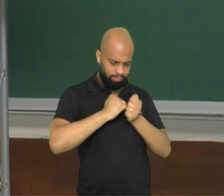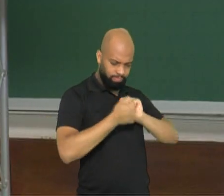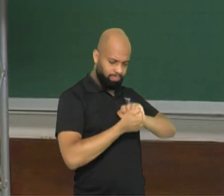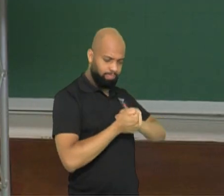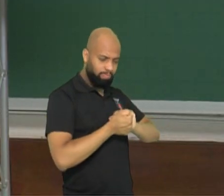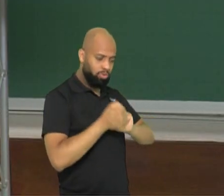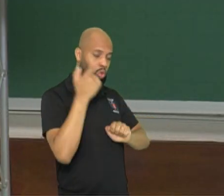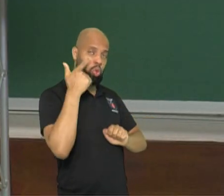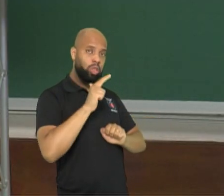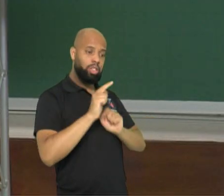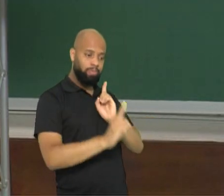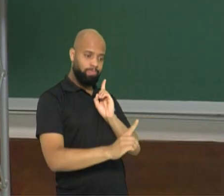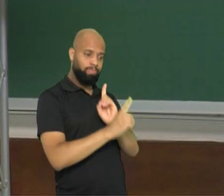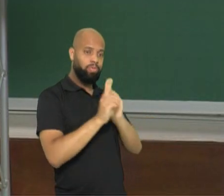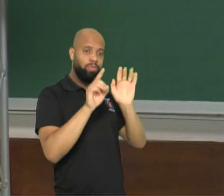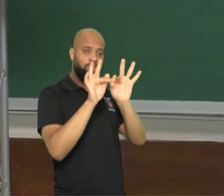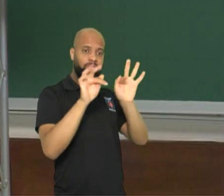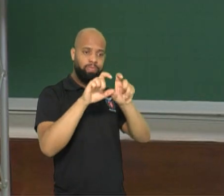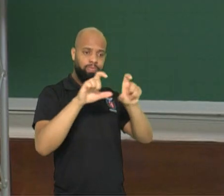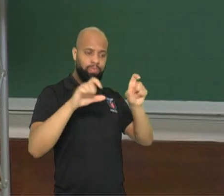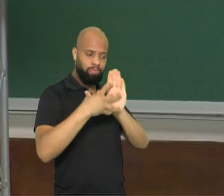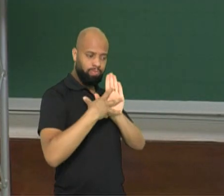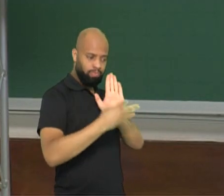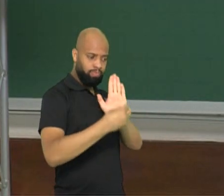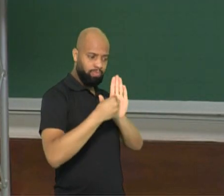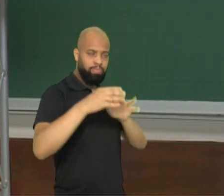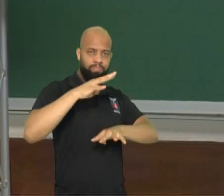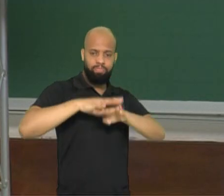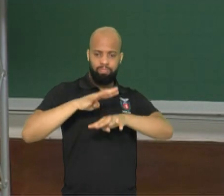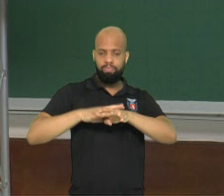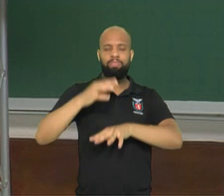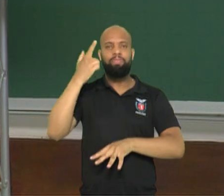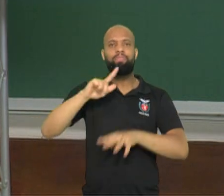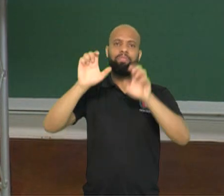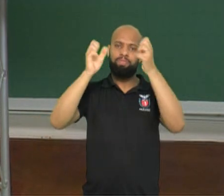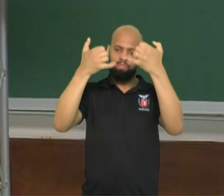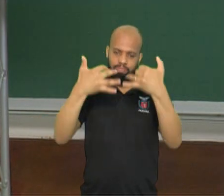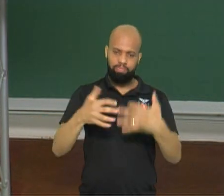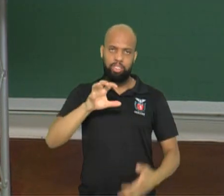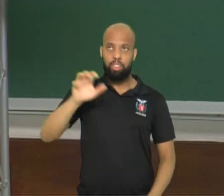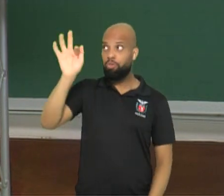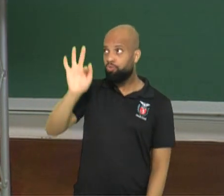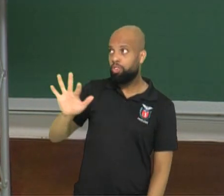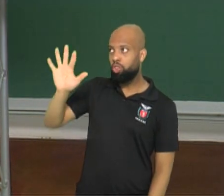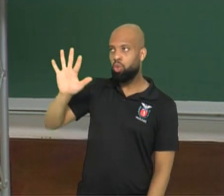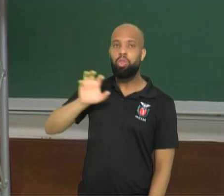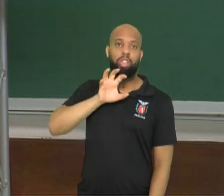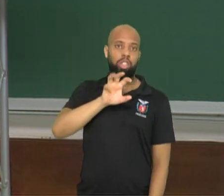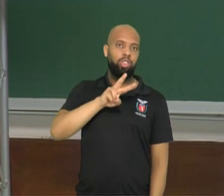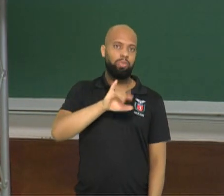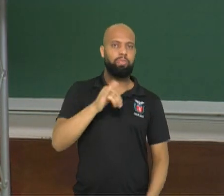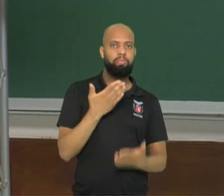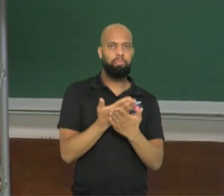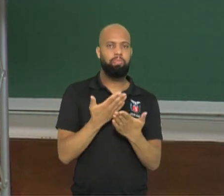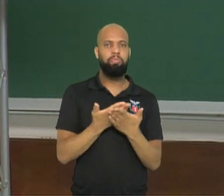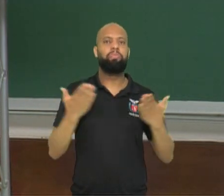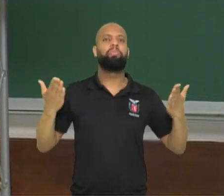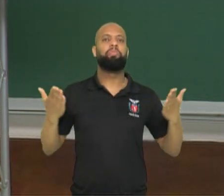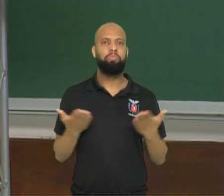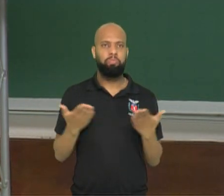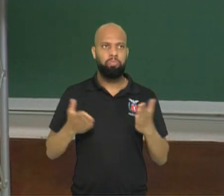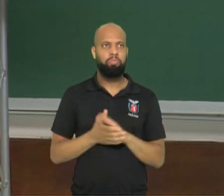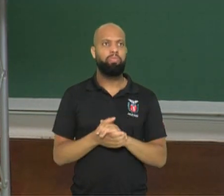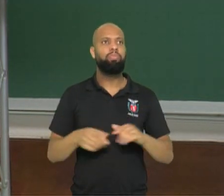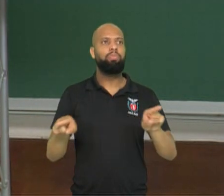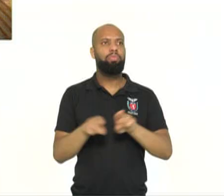posso determinar uma fórmula, um modelo matemático para explicar esse fenômeno. É isso que a gente vai ver hoje. E